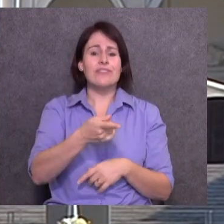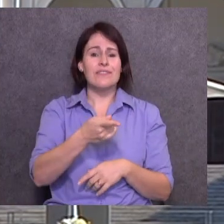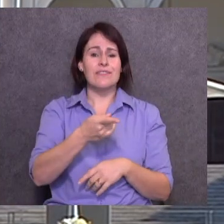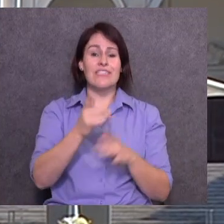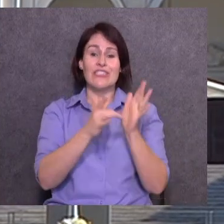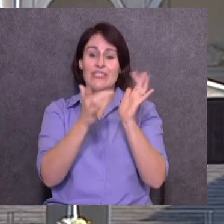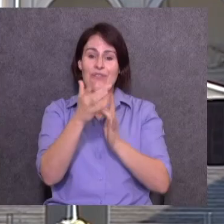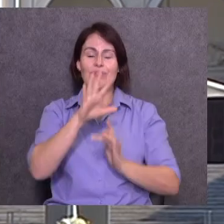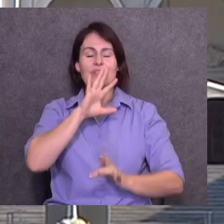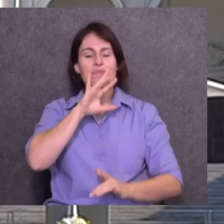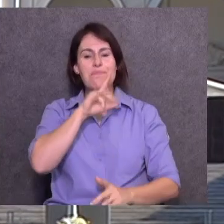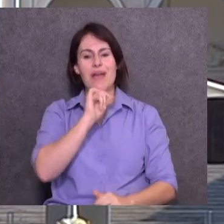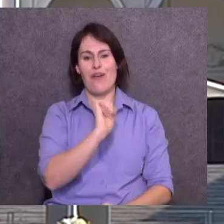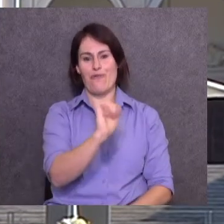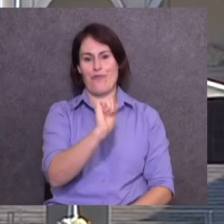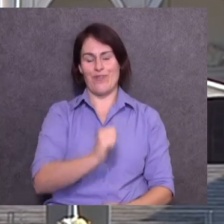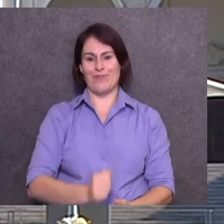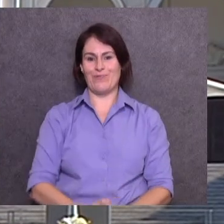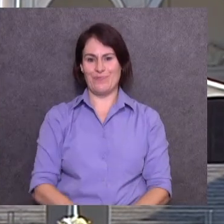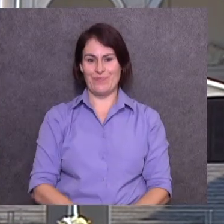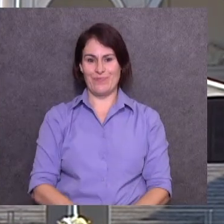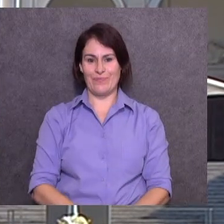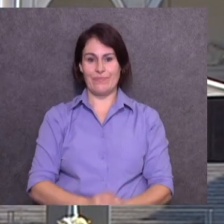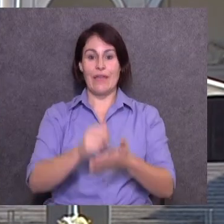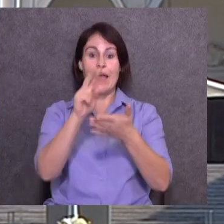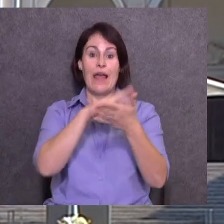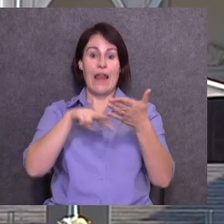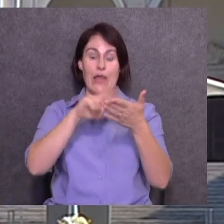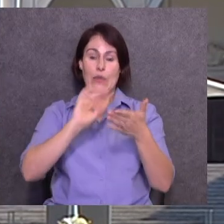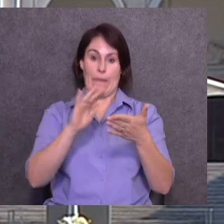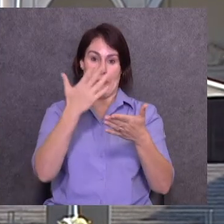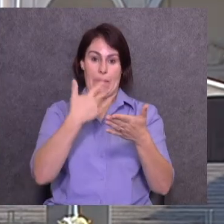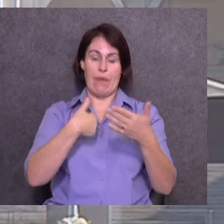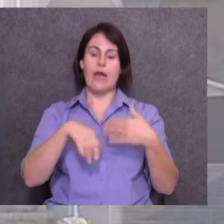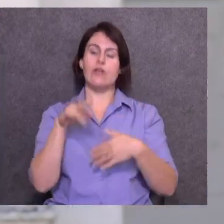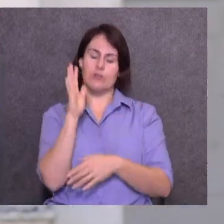Jesus. Na primeira leitura que escutamos,